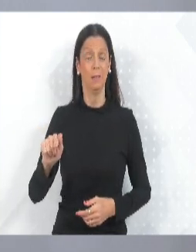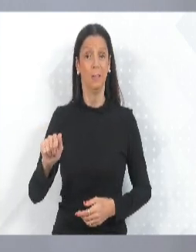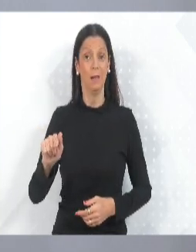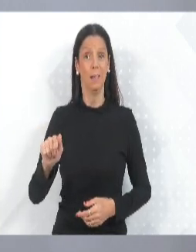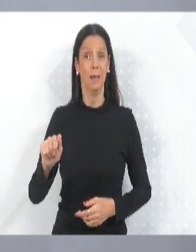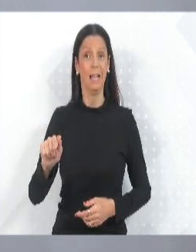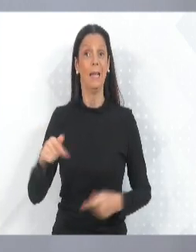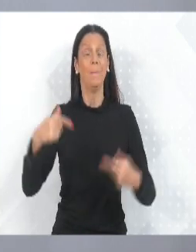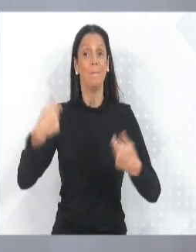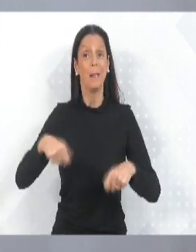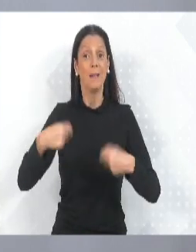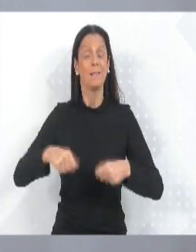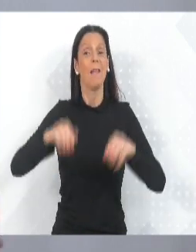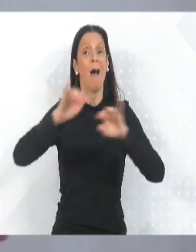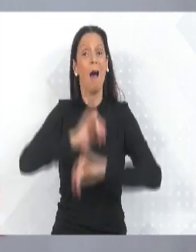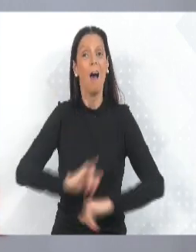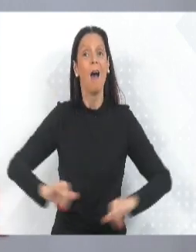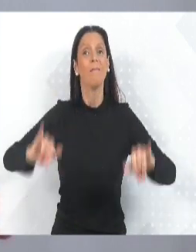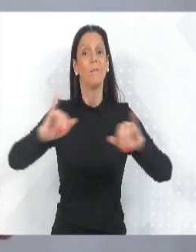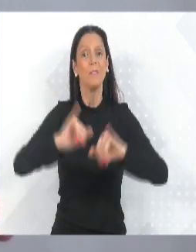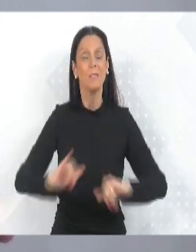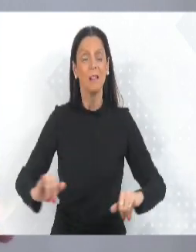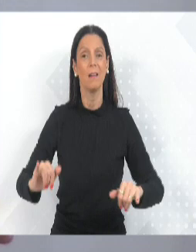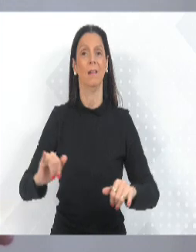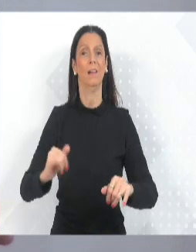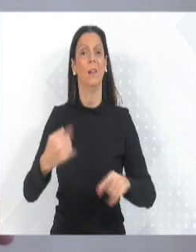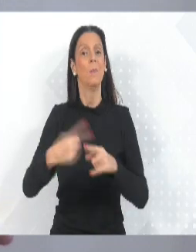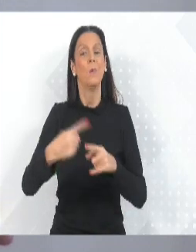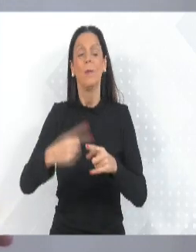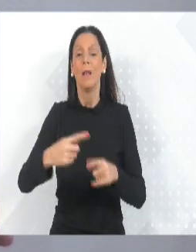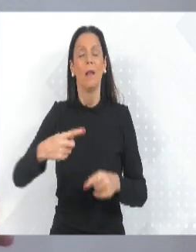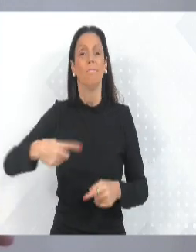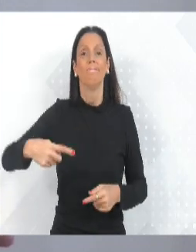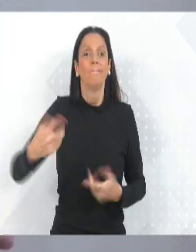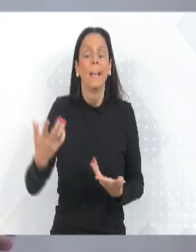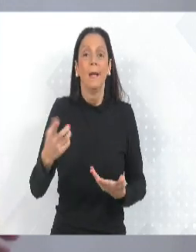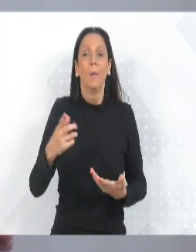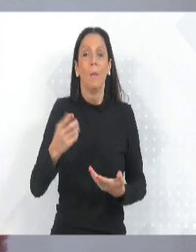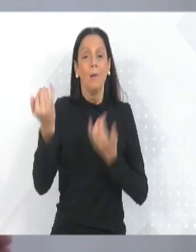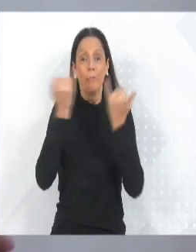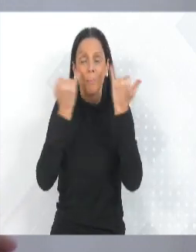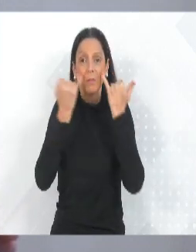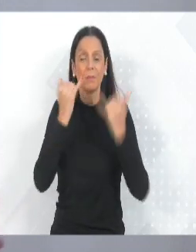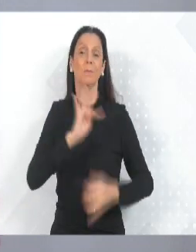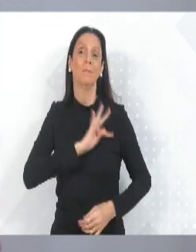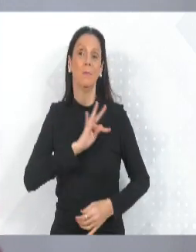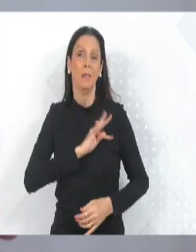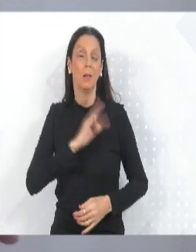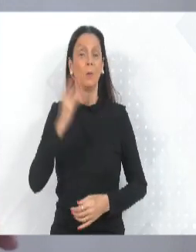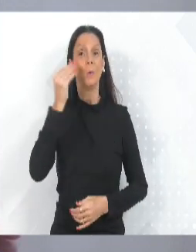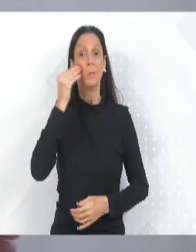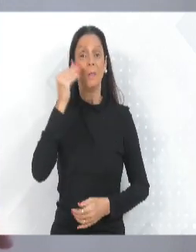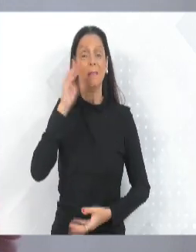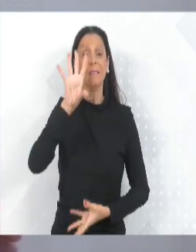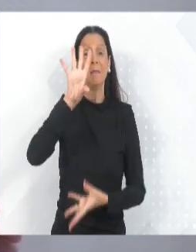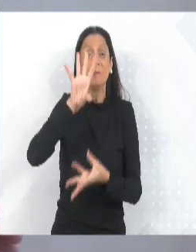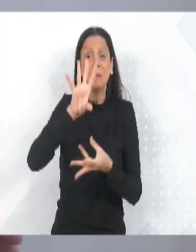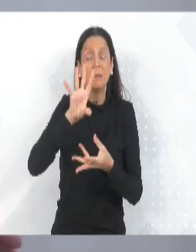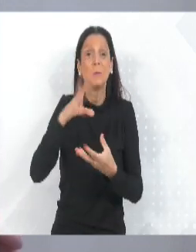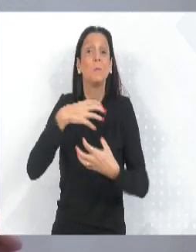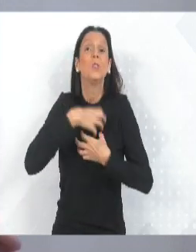de chegar até a população essa informação ela ela é uma informação muito técnica eu tô tentando falar que menos técnico